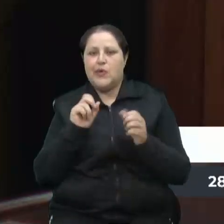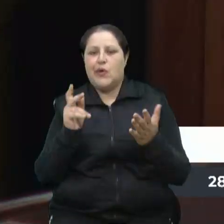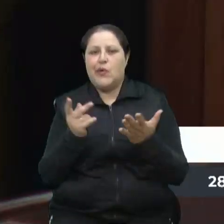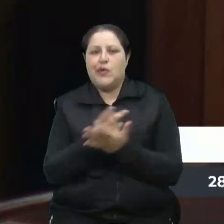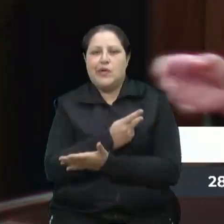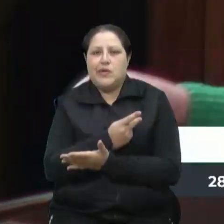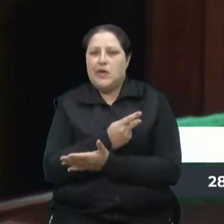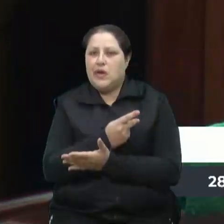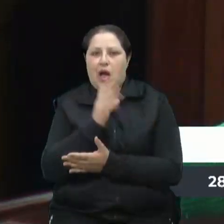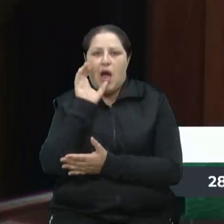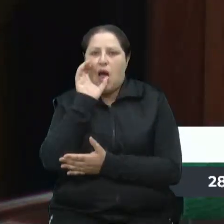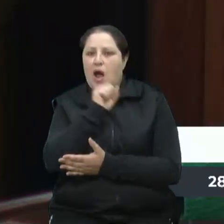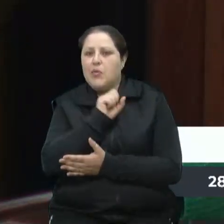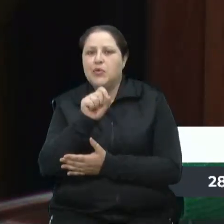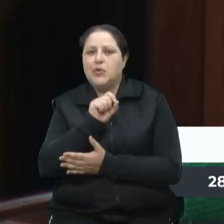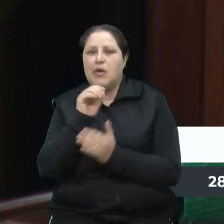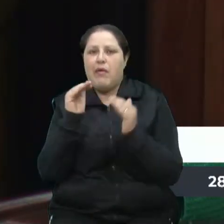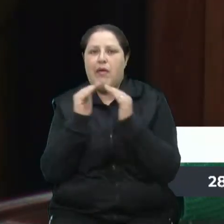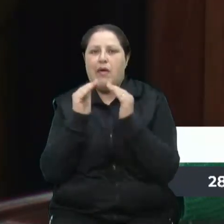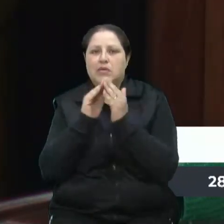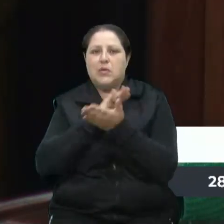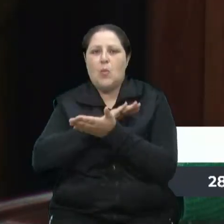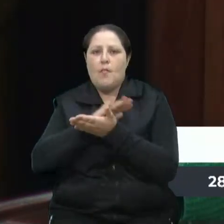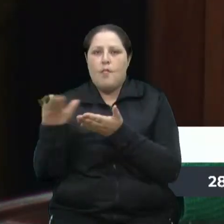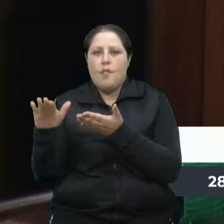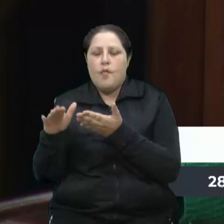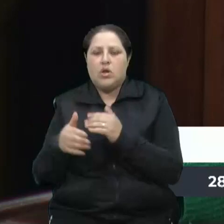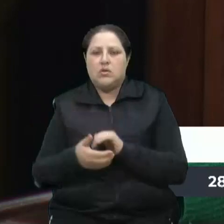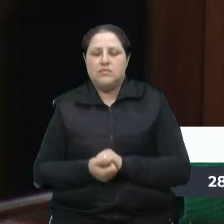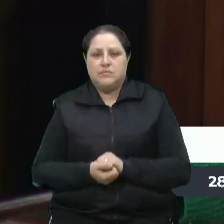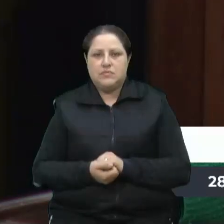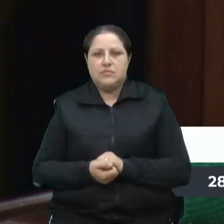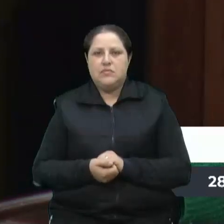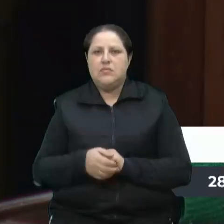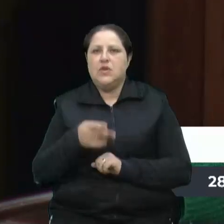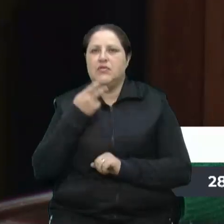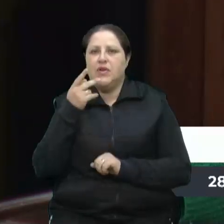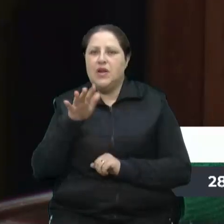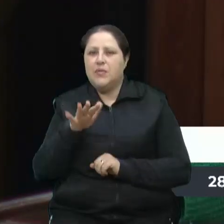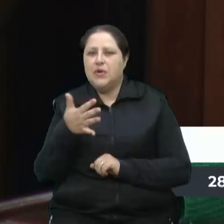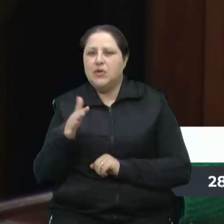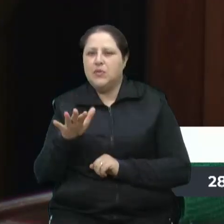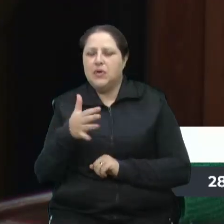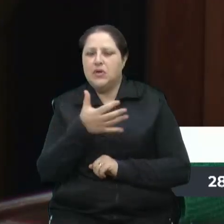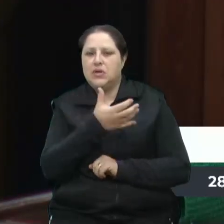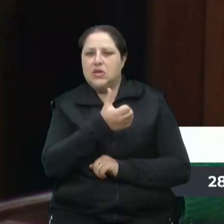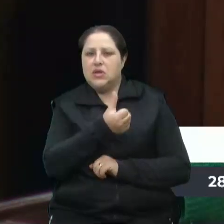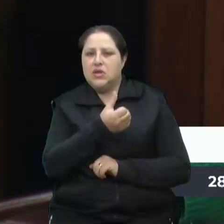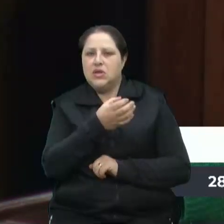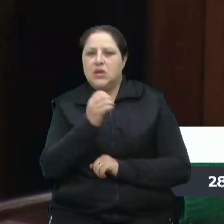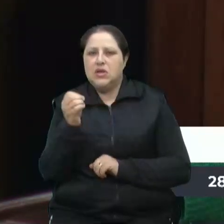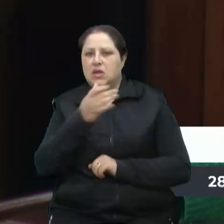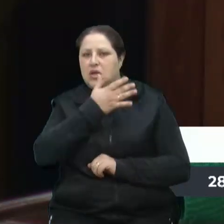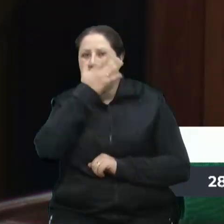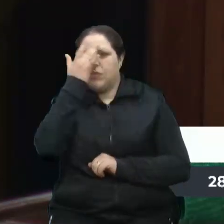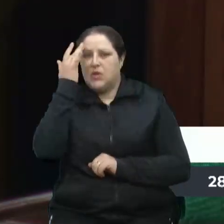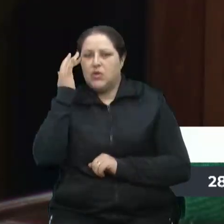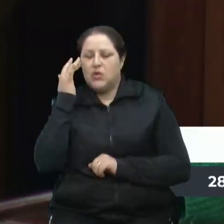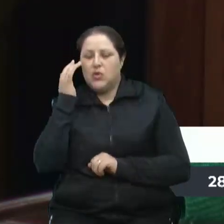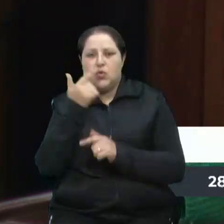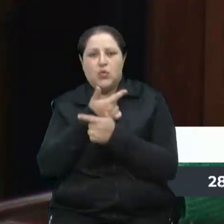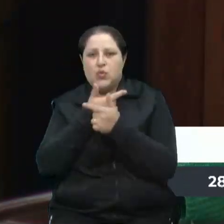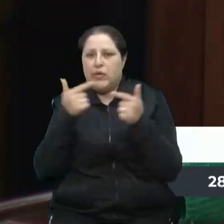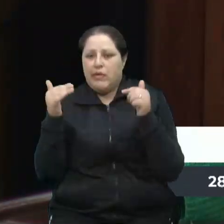casas. Estamos falando de, em média, 600 pessoas que ficarão no